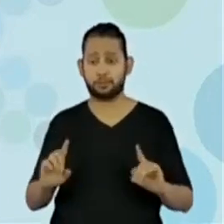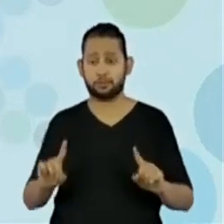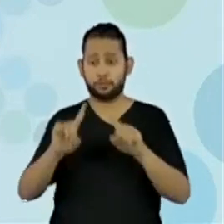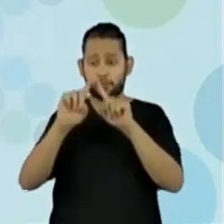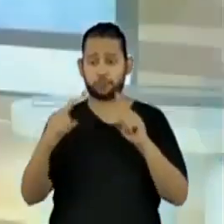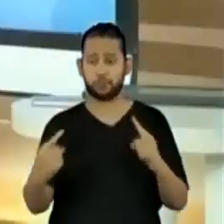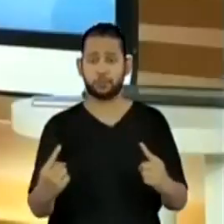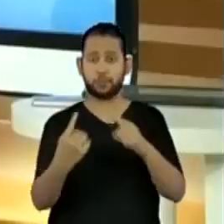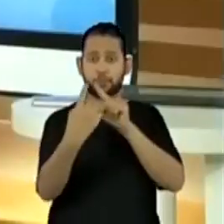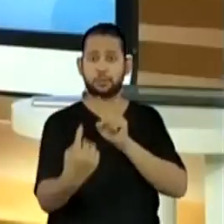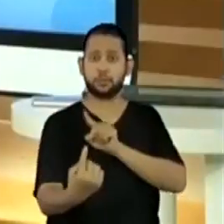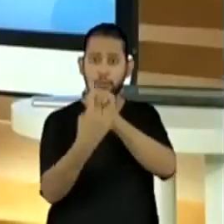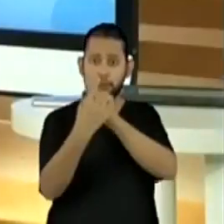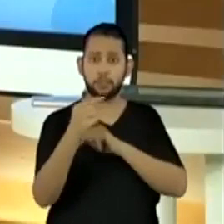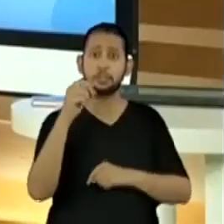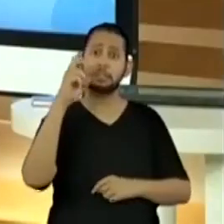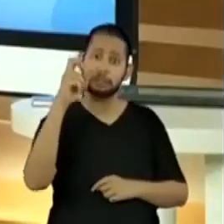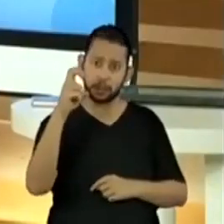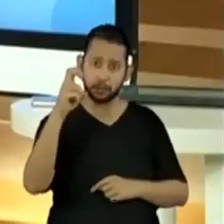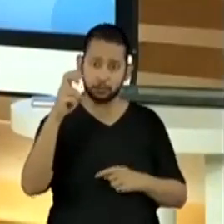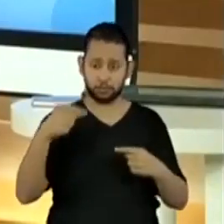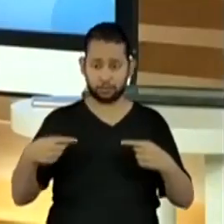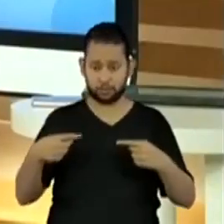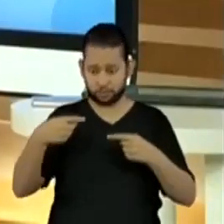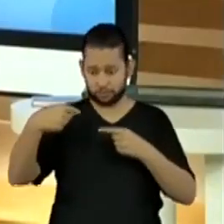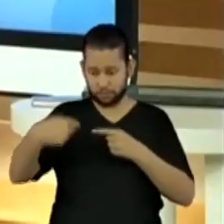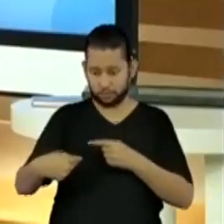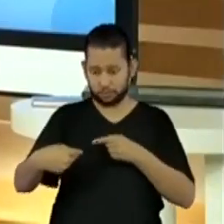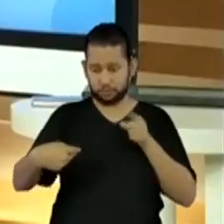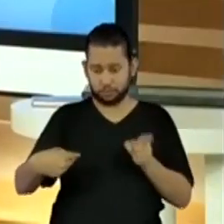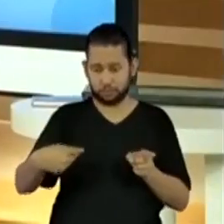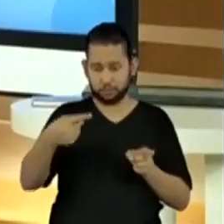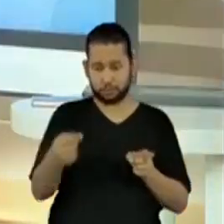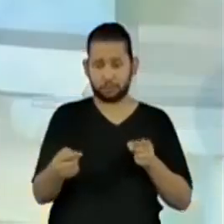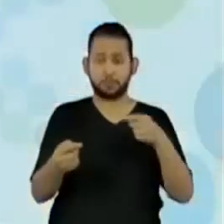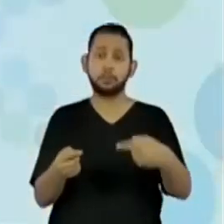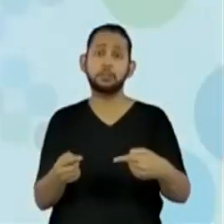mais 5 em volta, são quantas arestas?